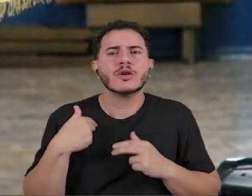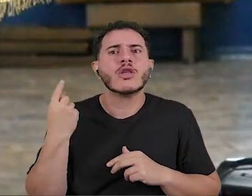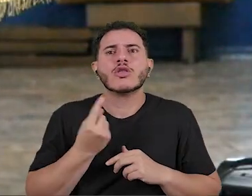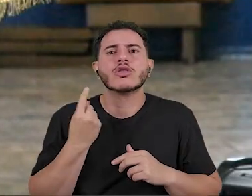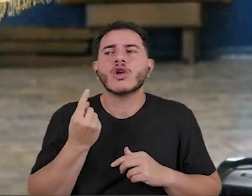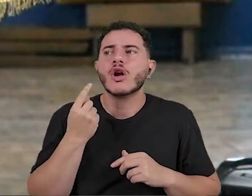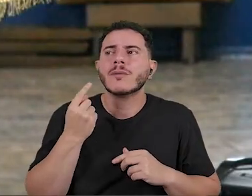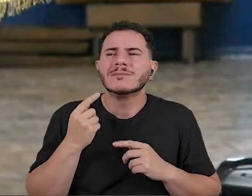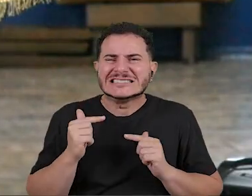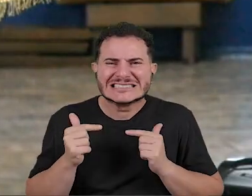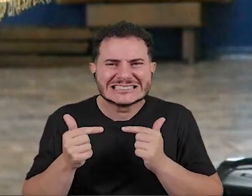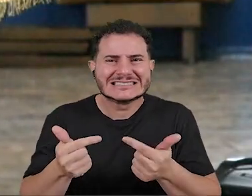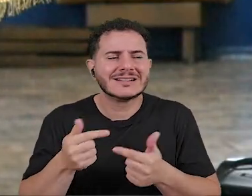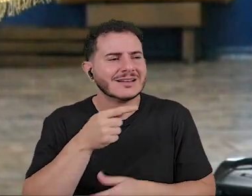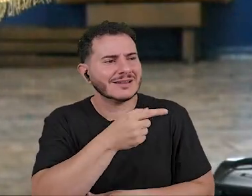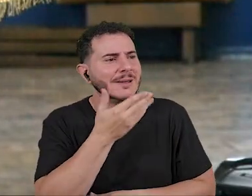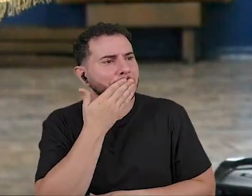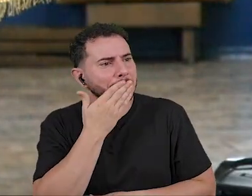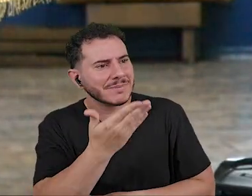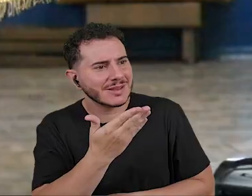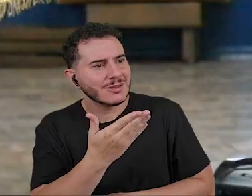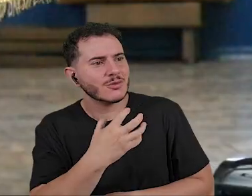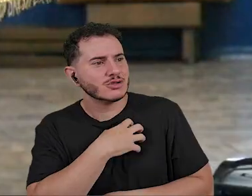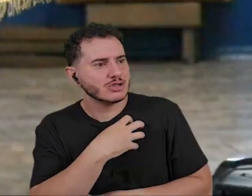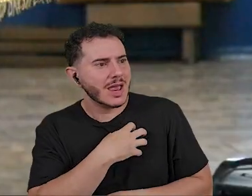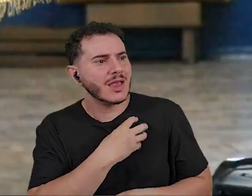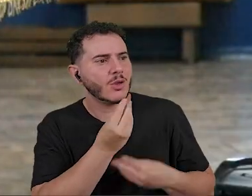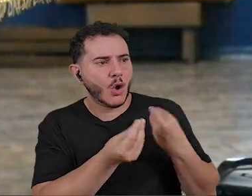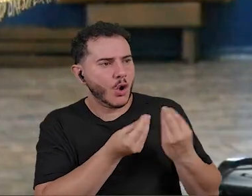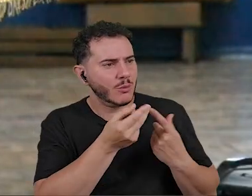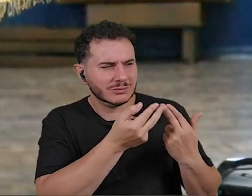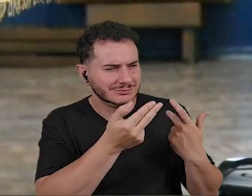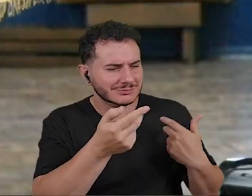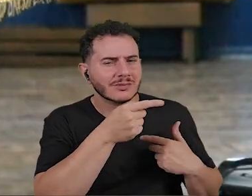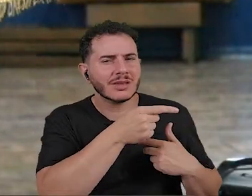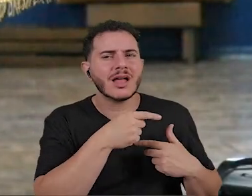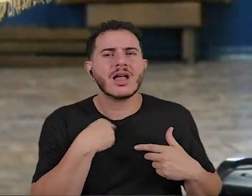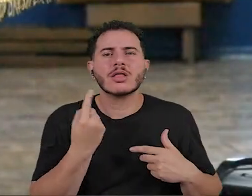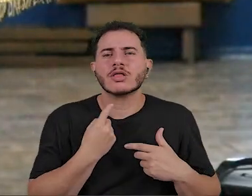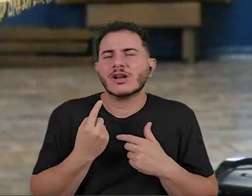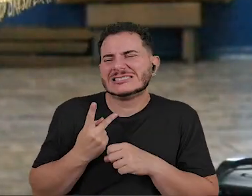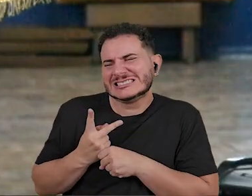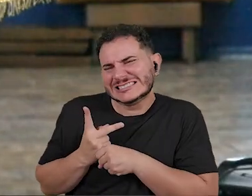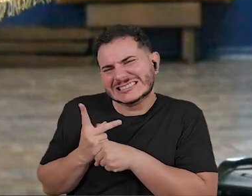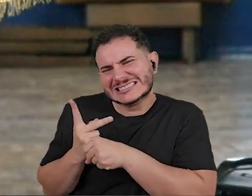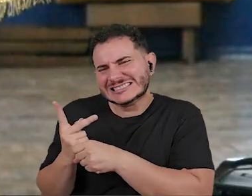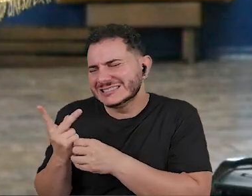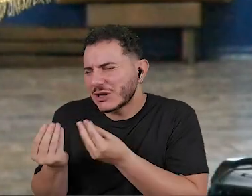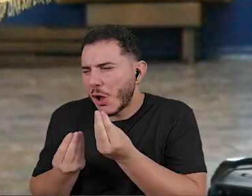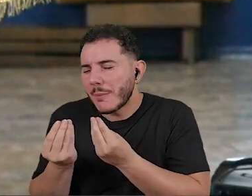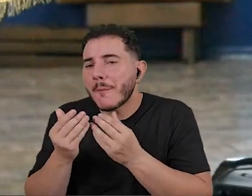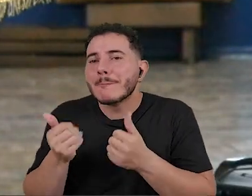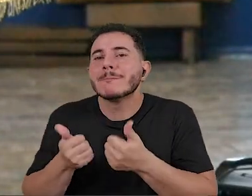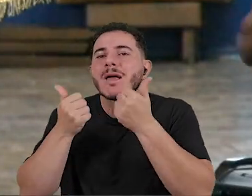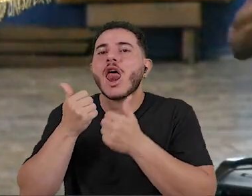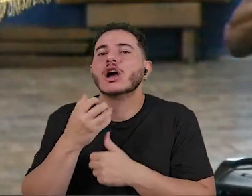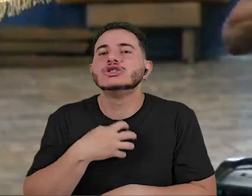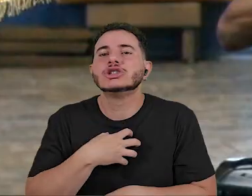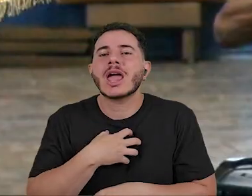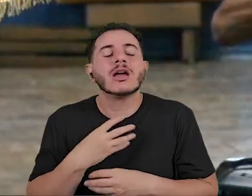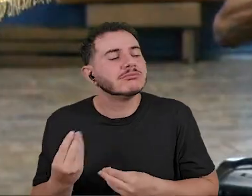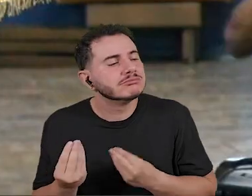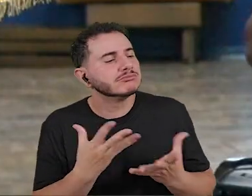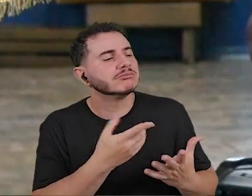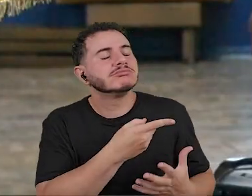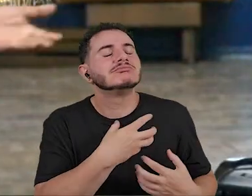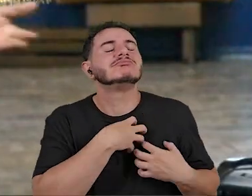modelo, ela se sinta incluída nesse processo, né? Porque eu vou embora, o